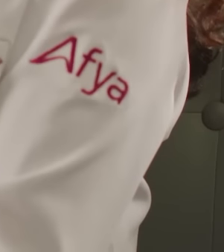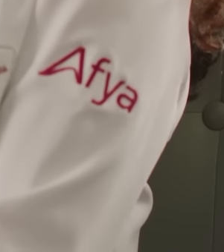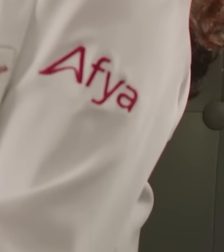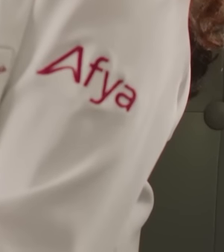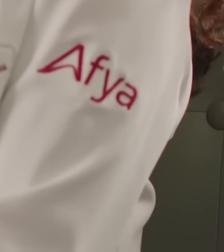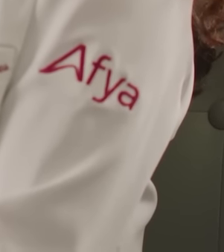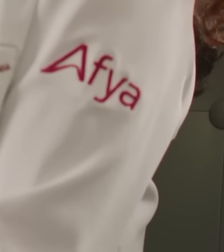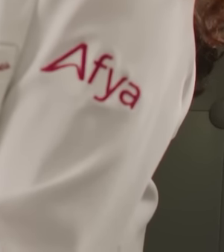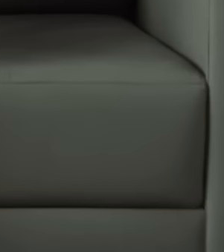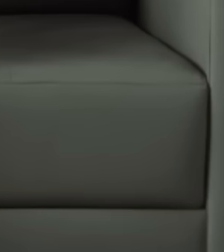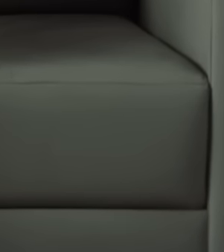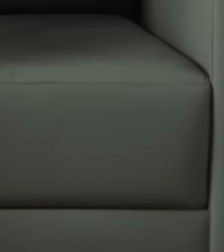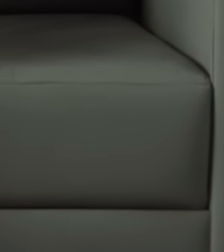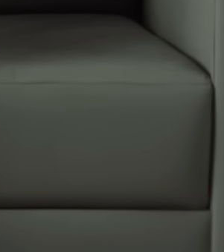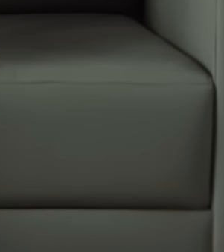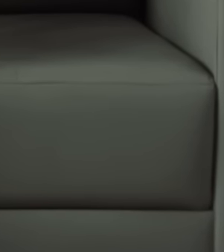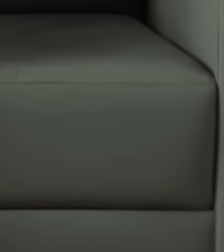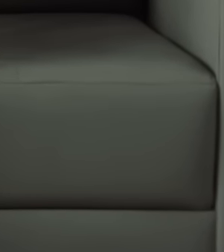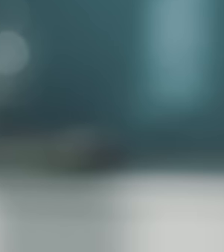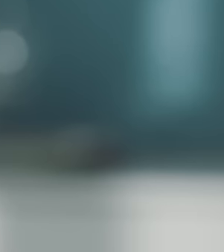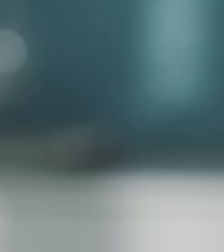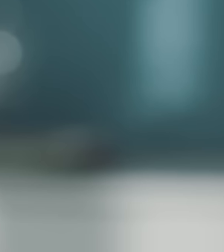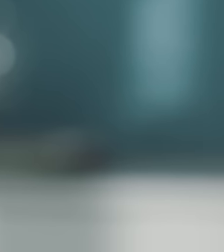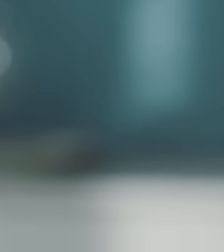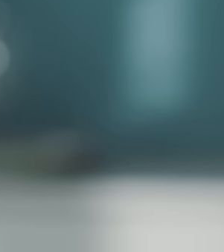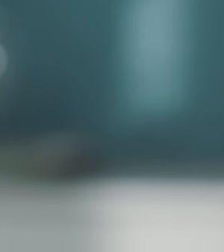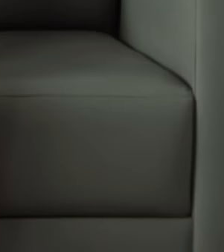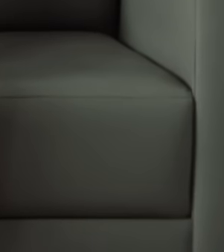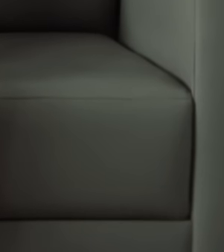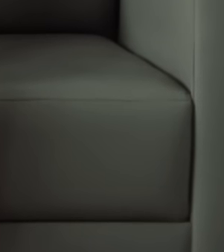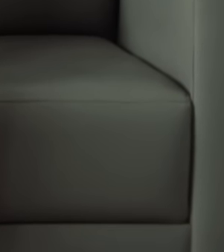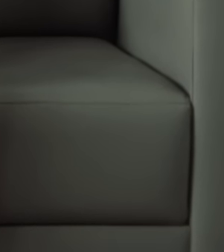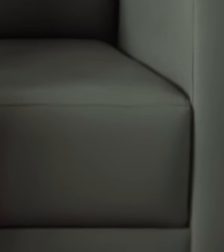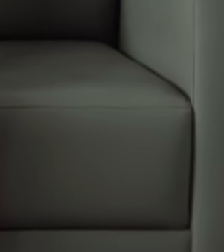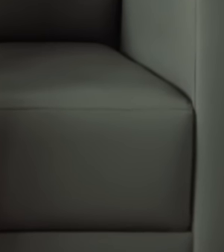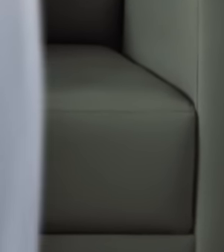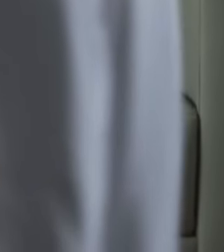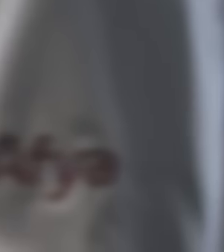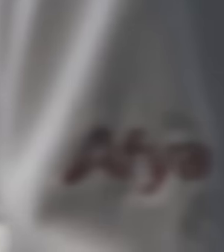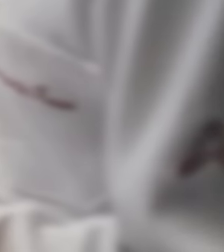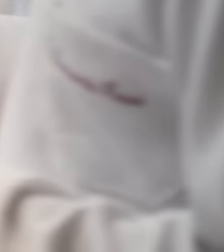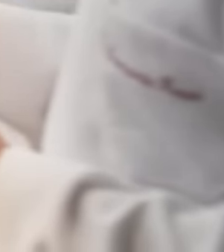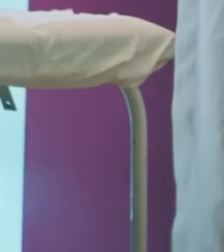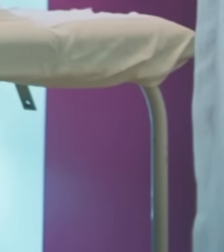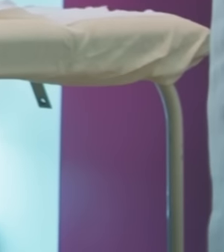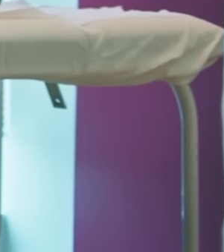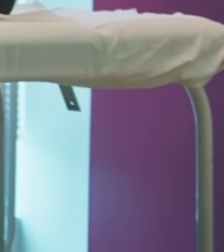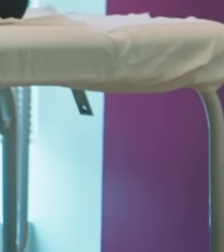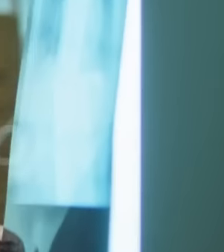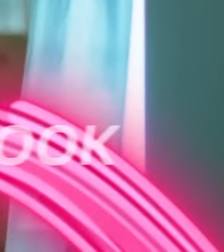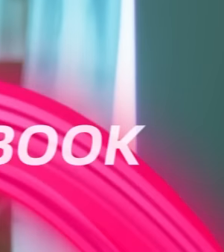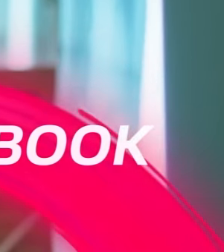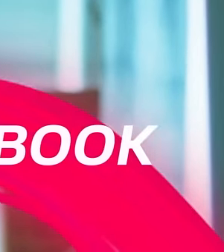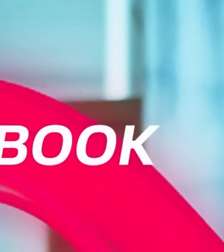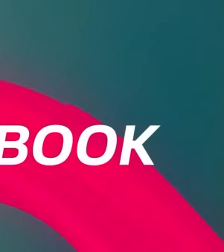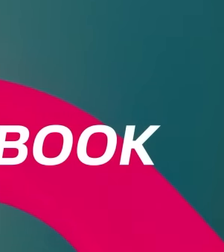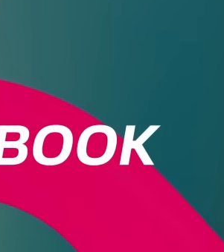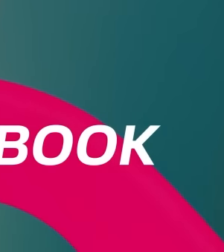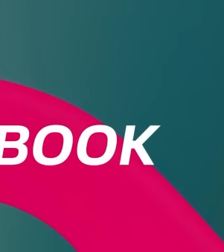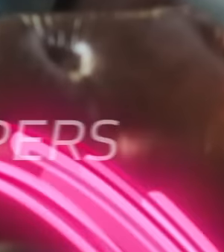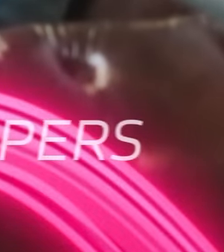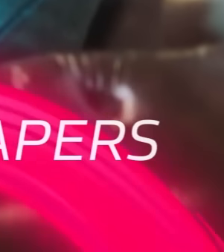vai sobrar tempo para mais nada não precisa mais ser assim você vai ver afia é o maior Hub de educação e soluções digitais para